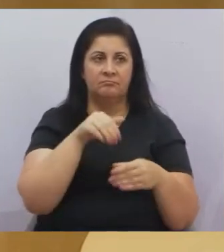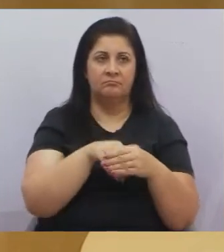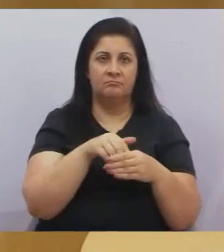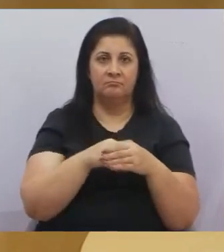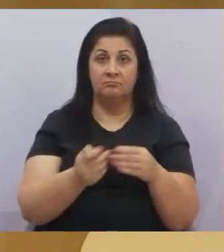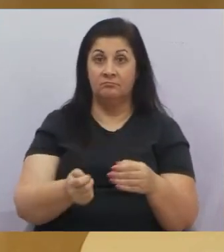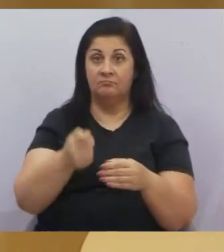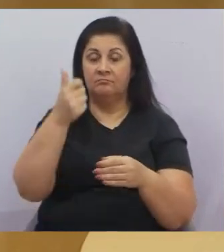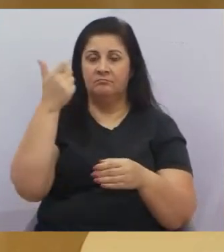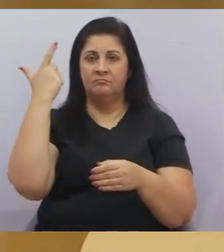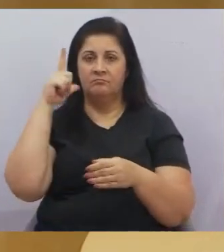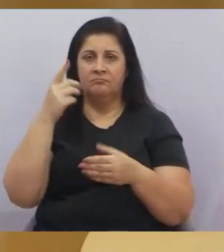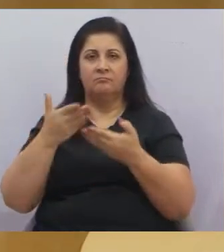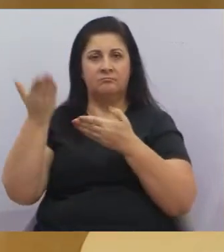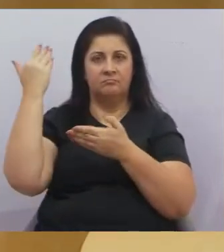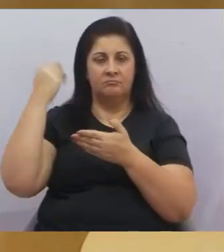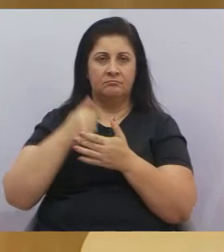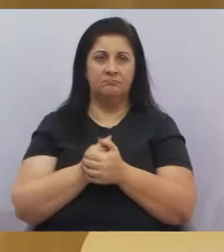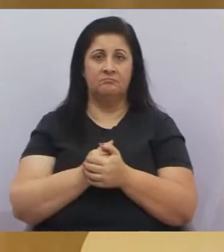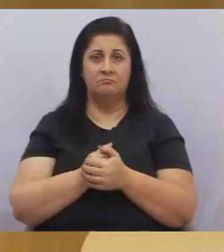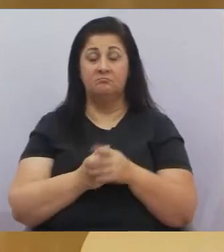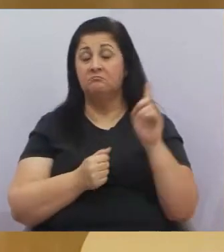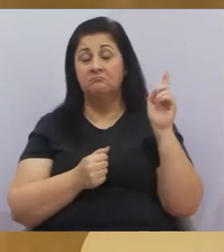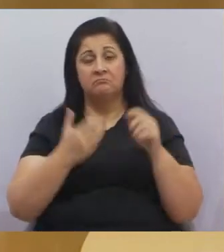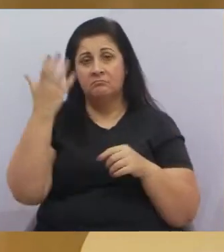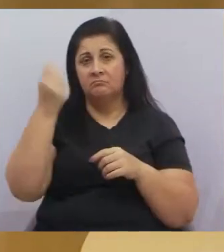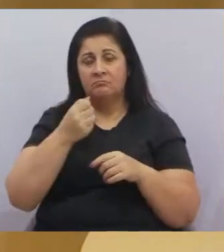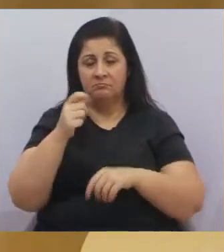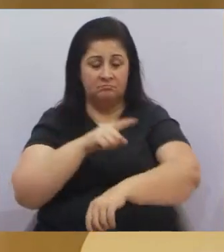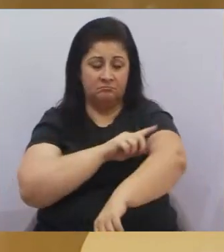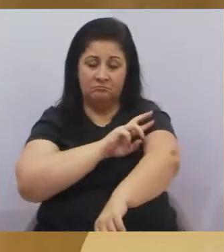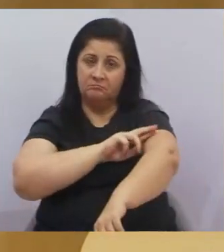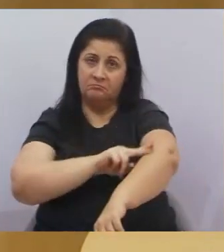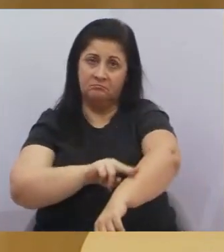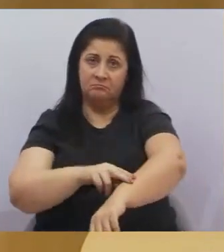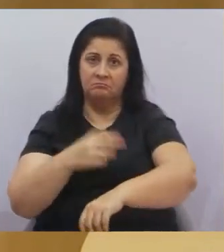na outra. Para ver. E o vereador é branco. Estava conversando